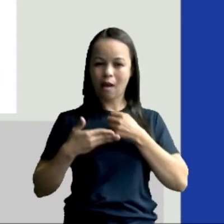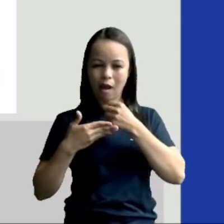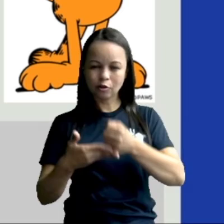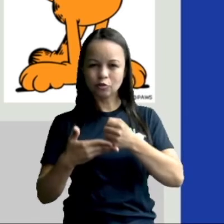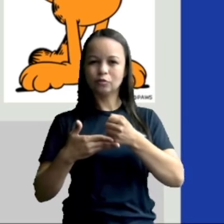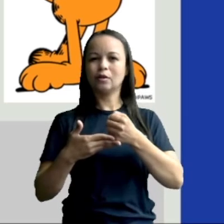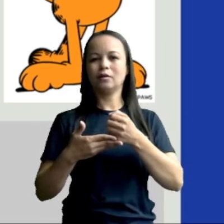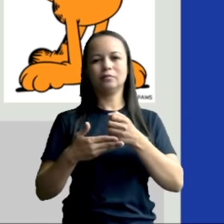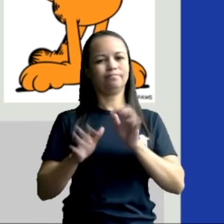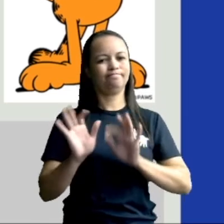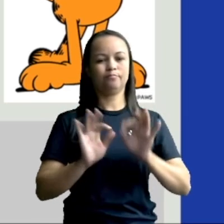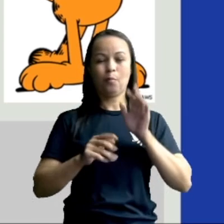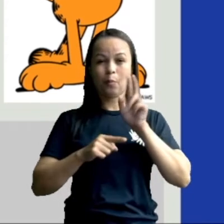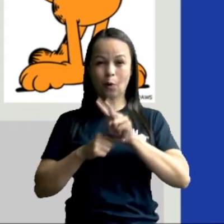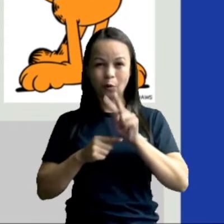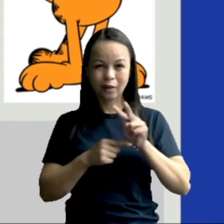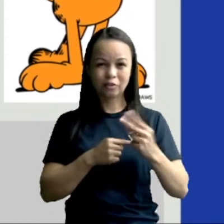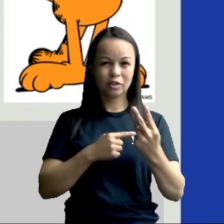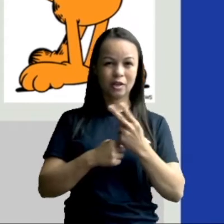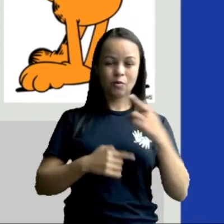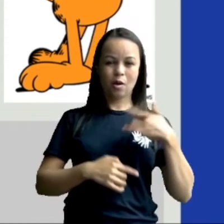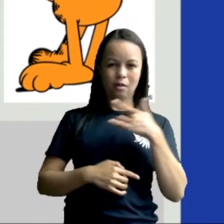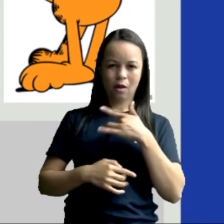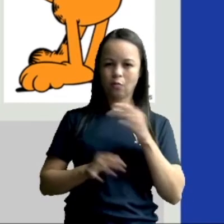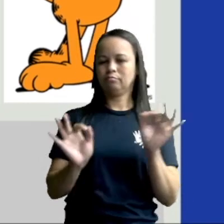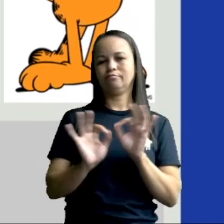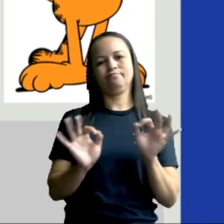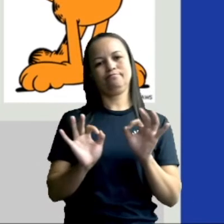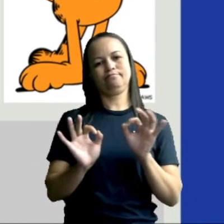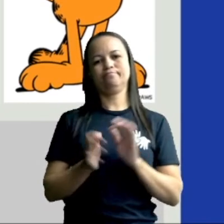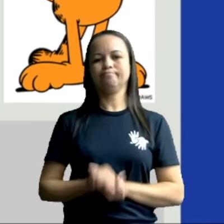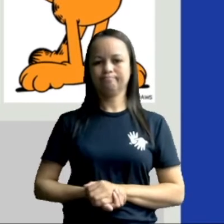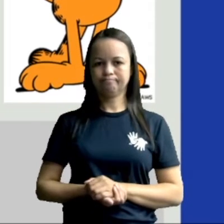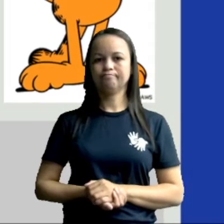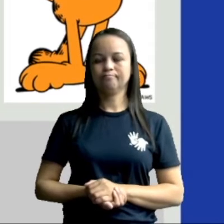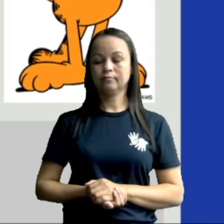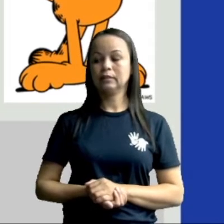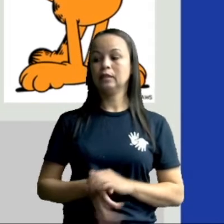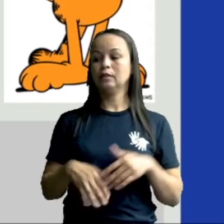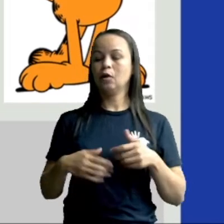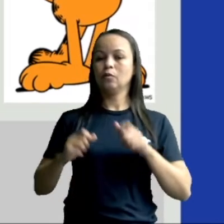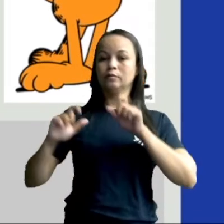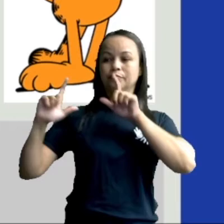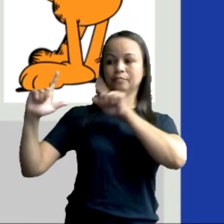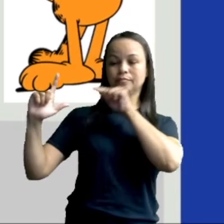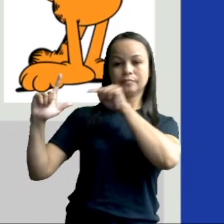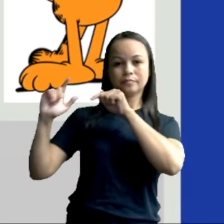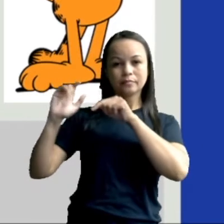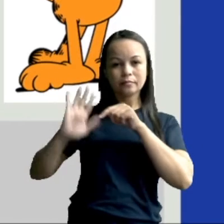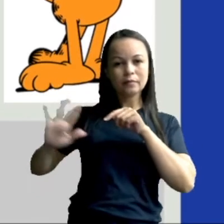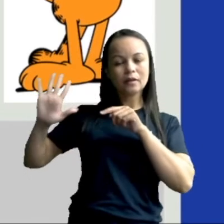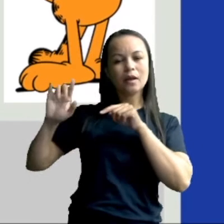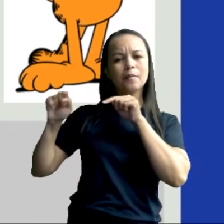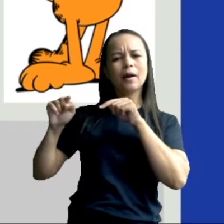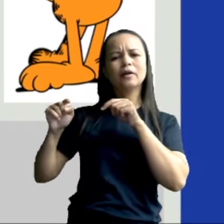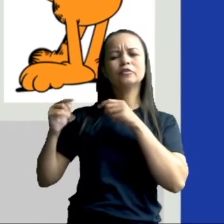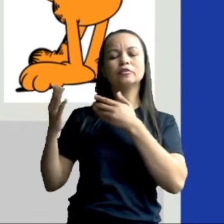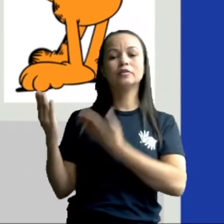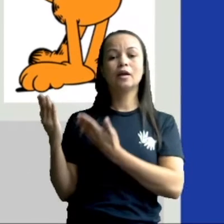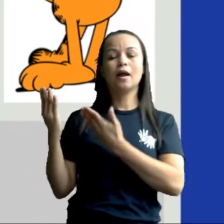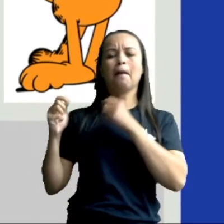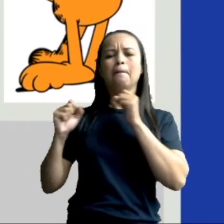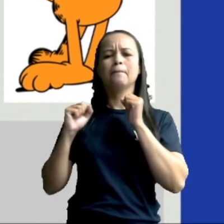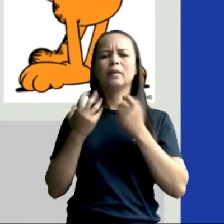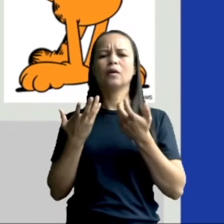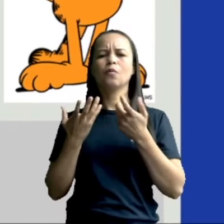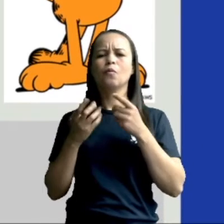Certo? Vamos lá. Aqui nessa imagem, quais ações humanas podem